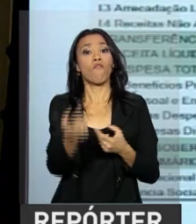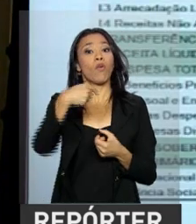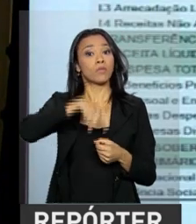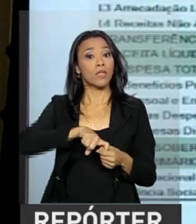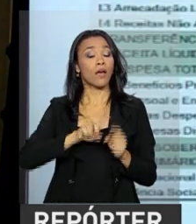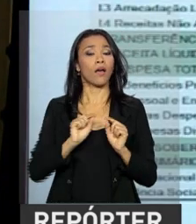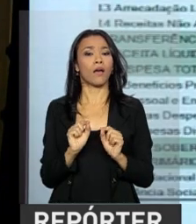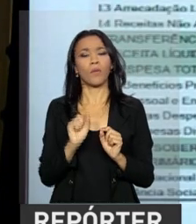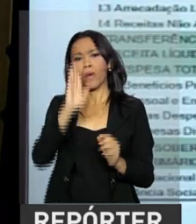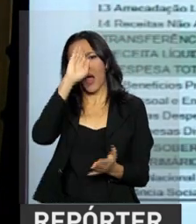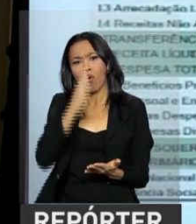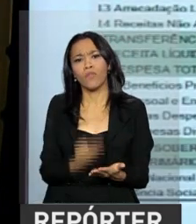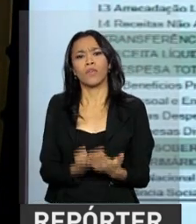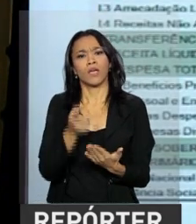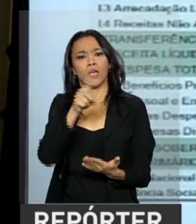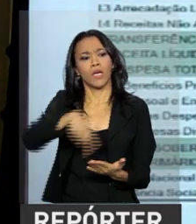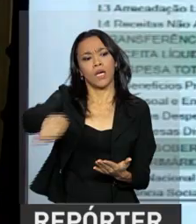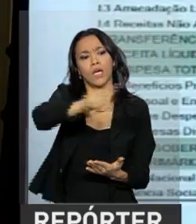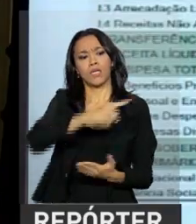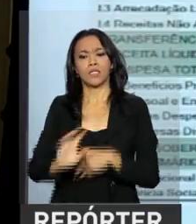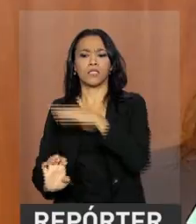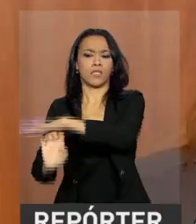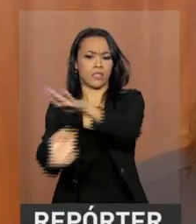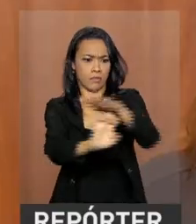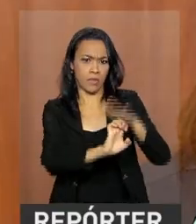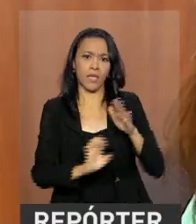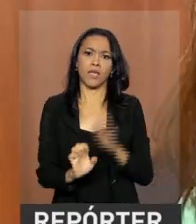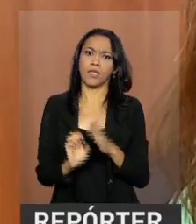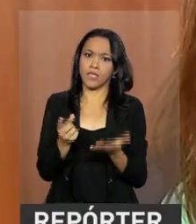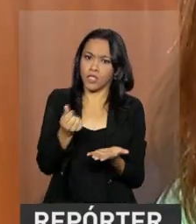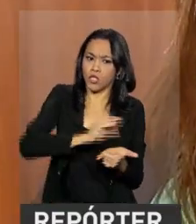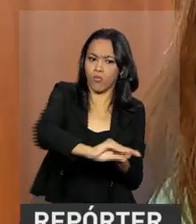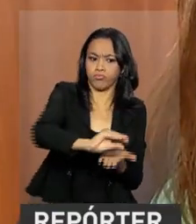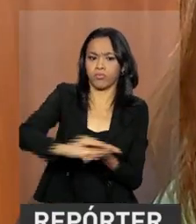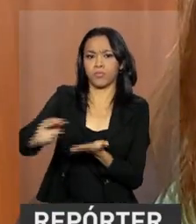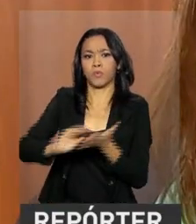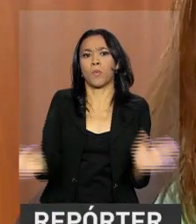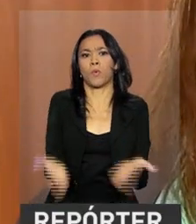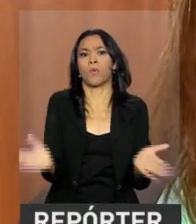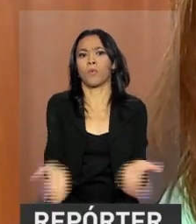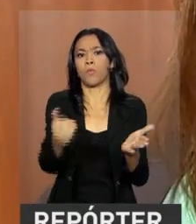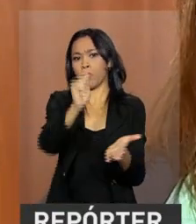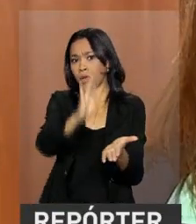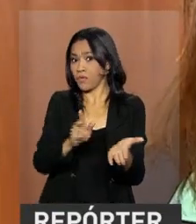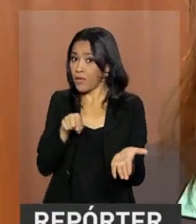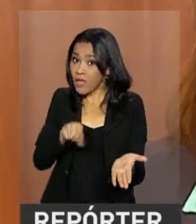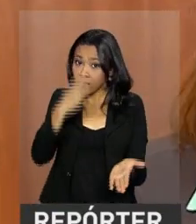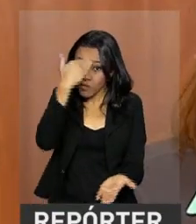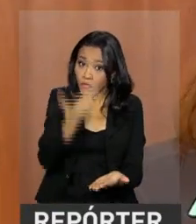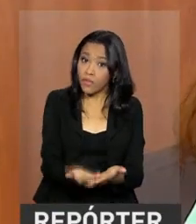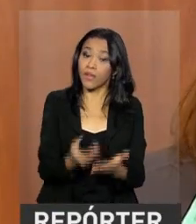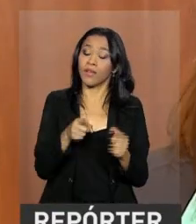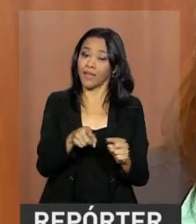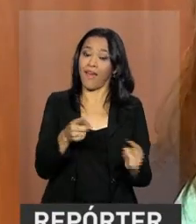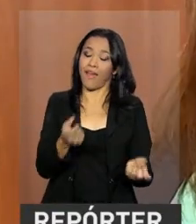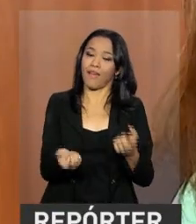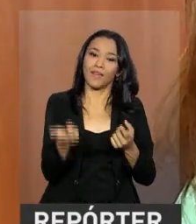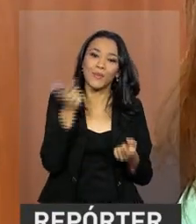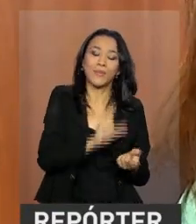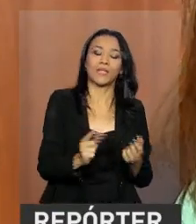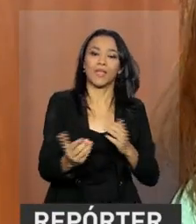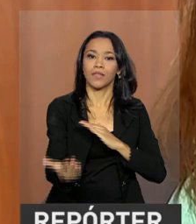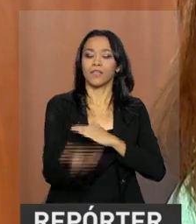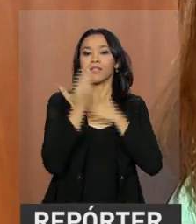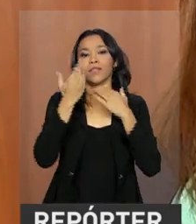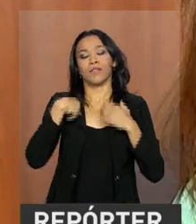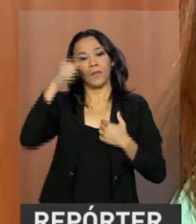ter a confiança dos agentes que aqui produzem, que aqui investem, e é essa confiança que será o nosso grande elo de